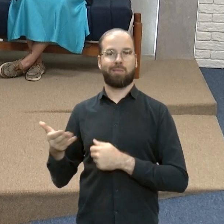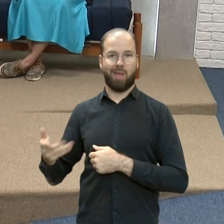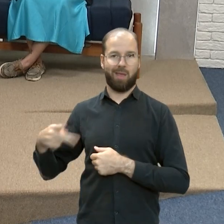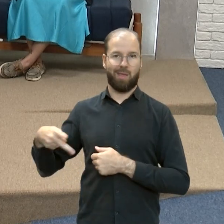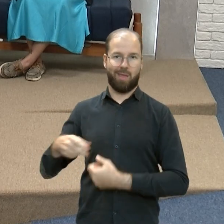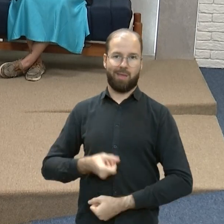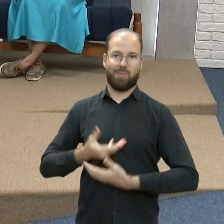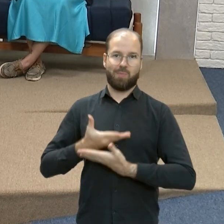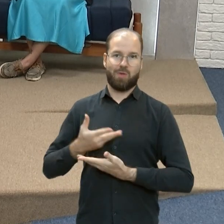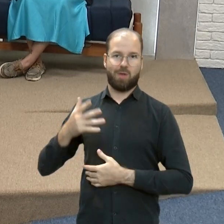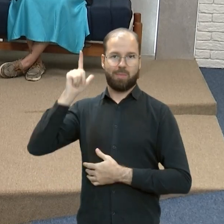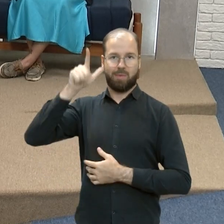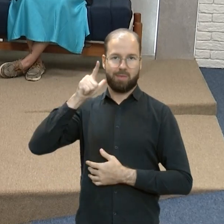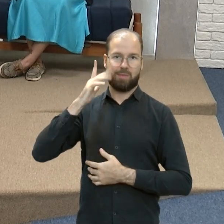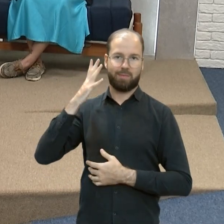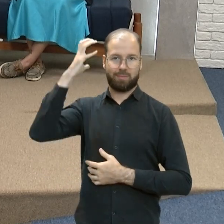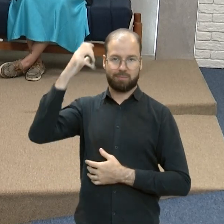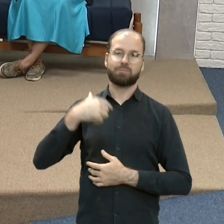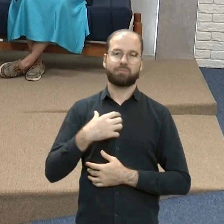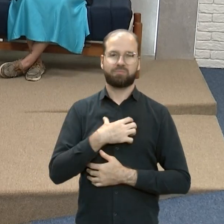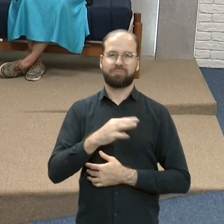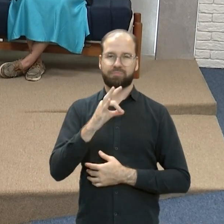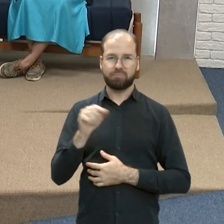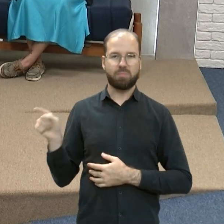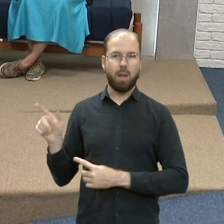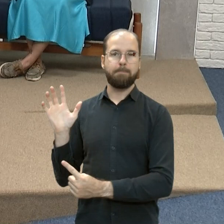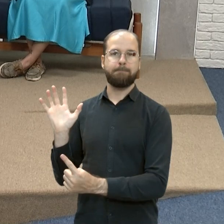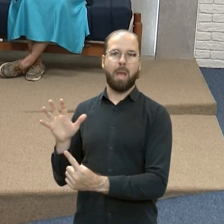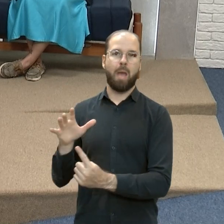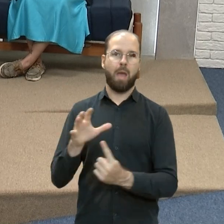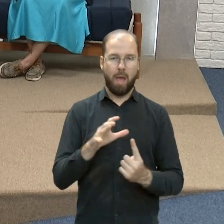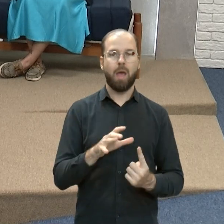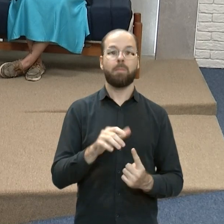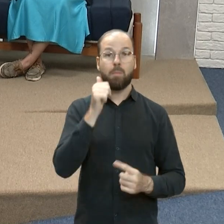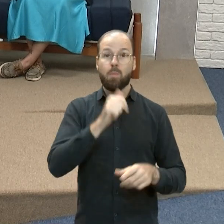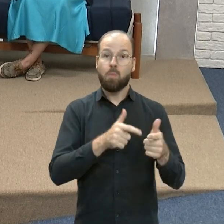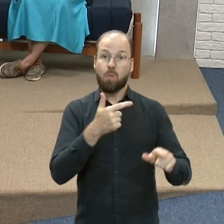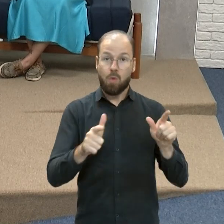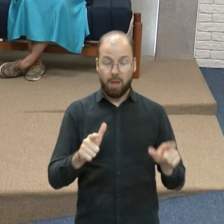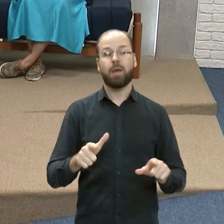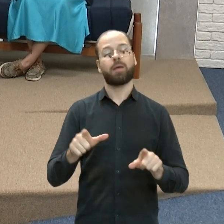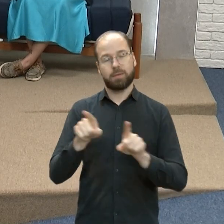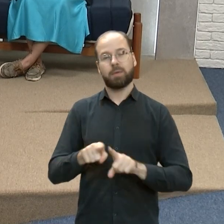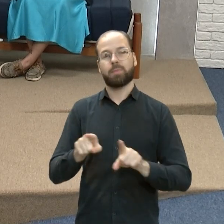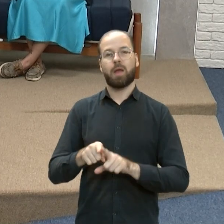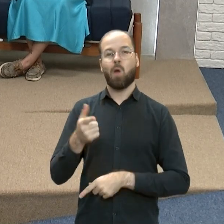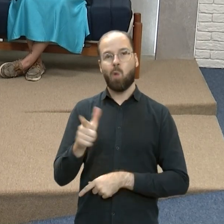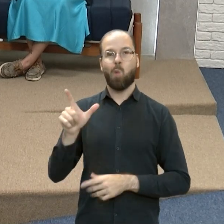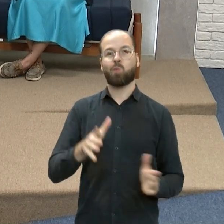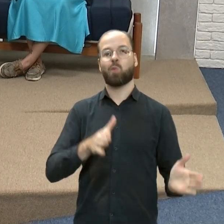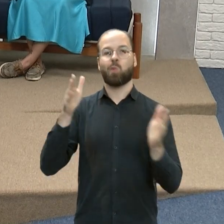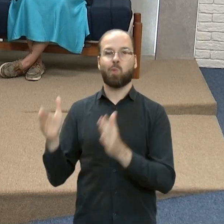Então, sem dúvida, ela teve também, ela influenciou, né, não só outras mulheres, mas esse outro lado,